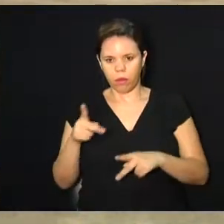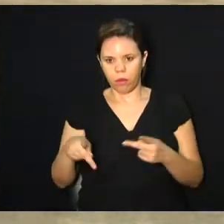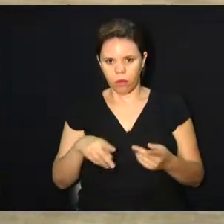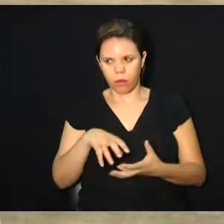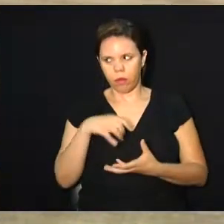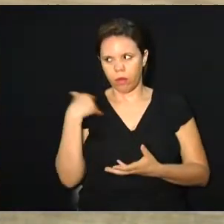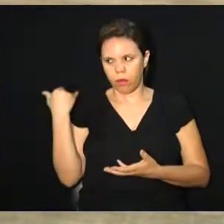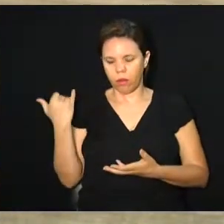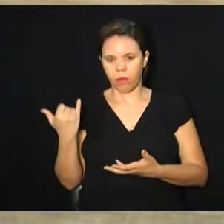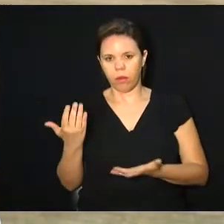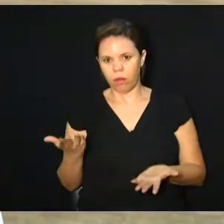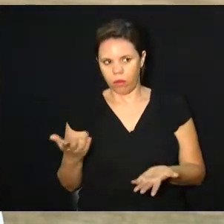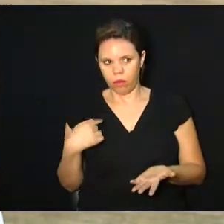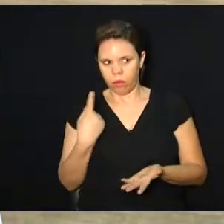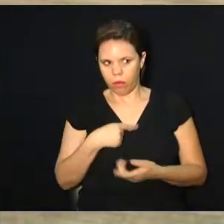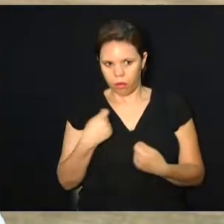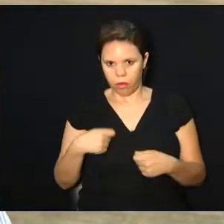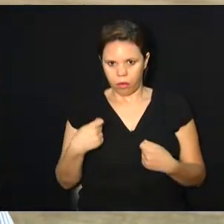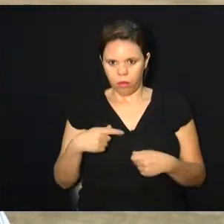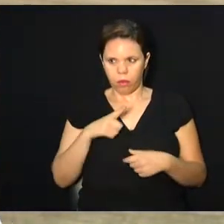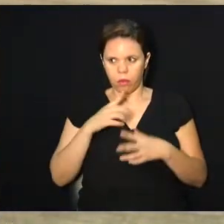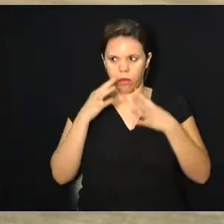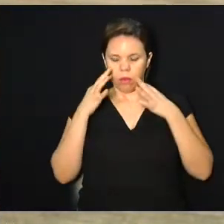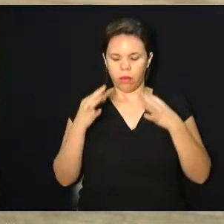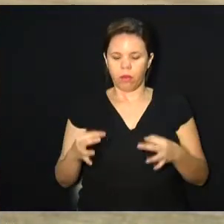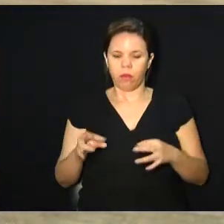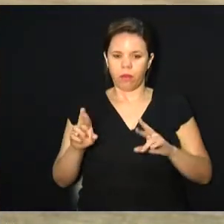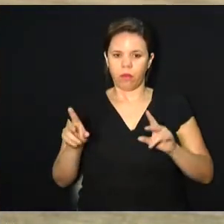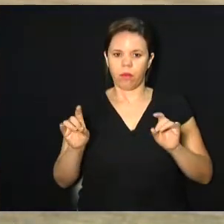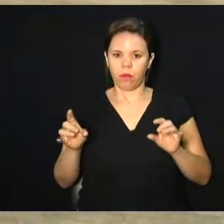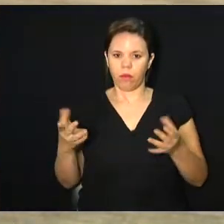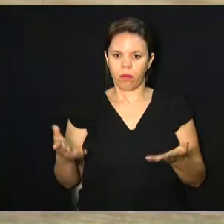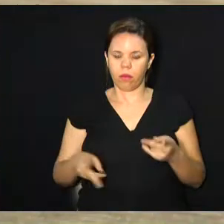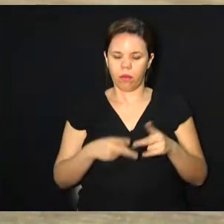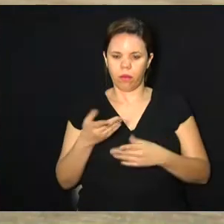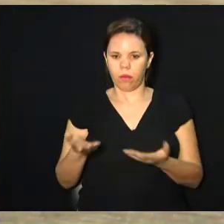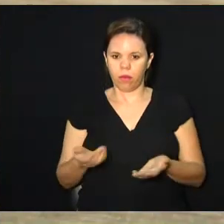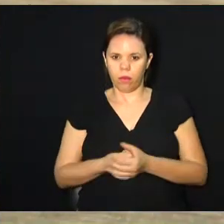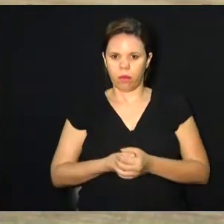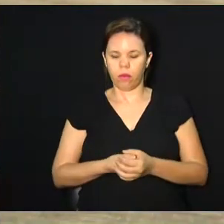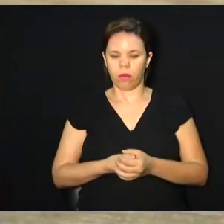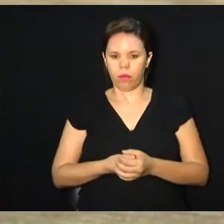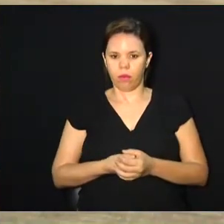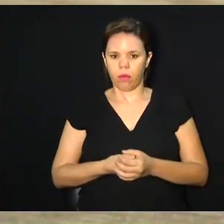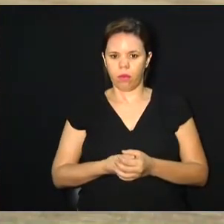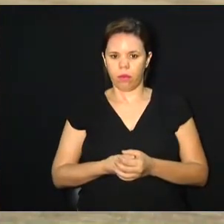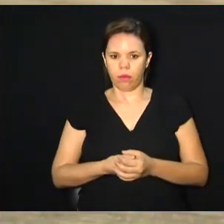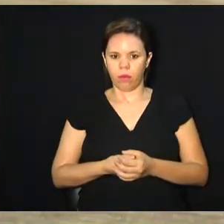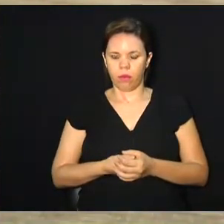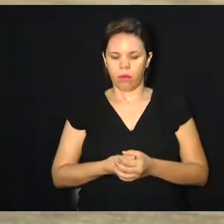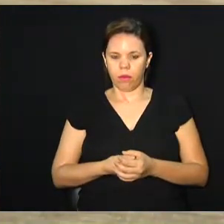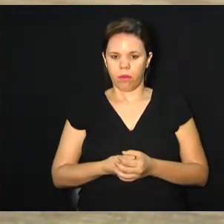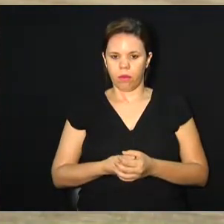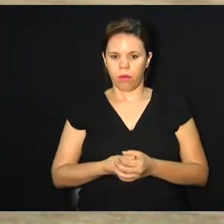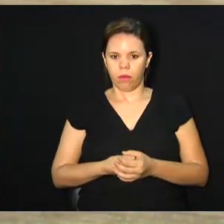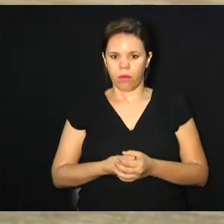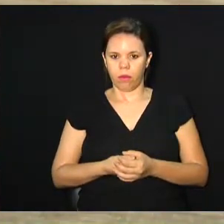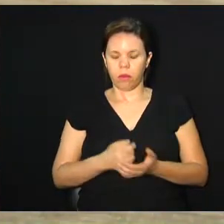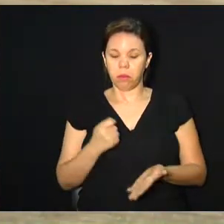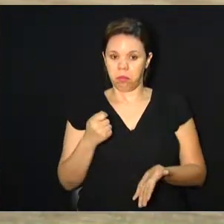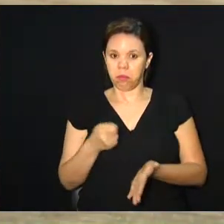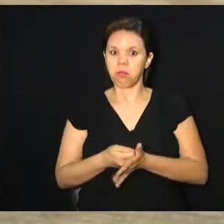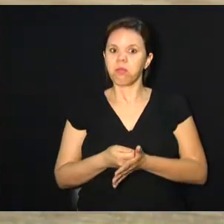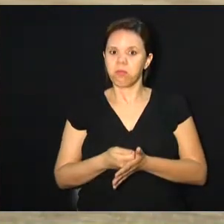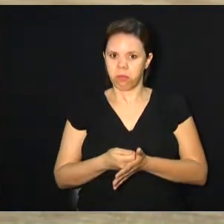aumentando. Então, nós devemos ter um olhar diferenciado para essa população. E a população idosa, ela paga